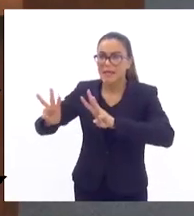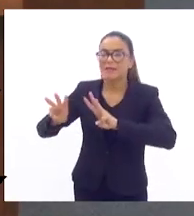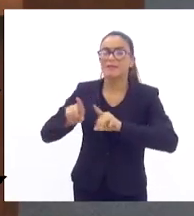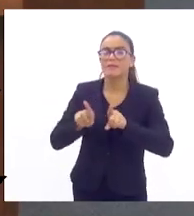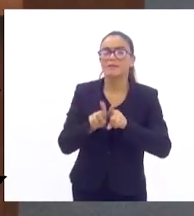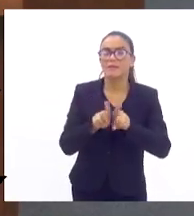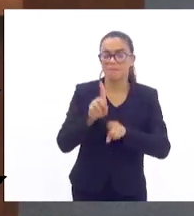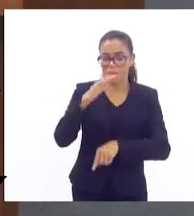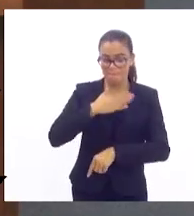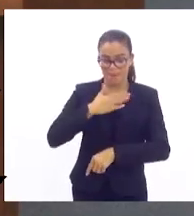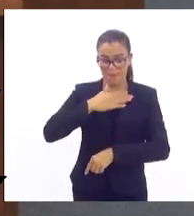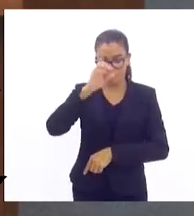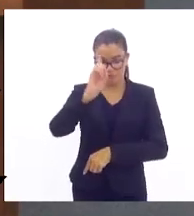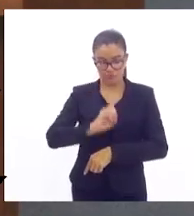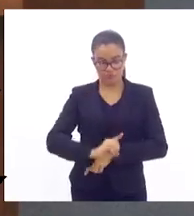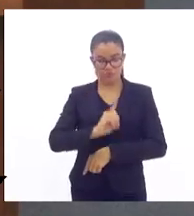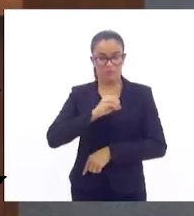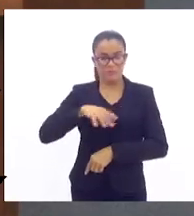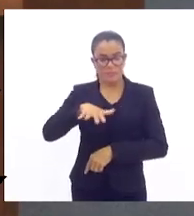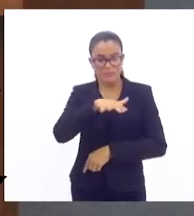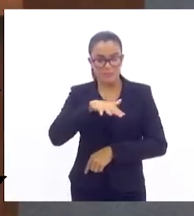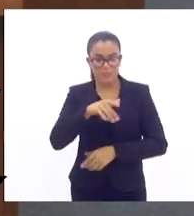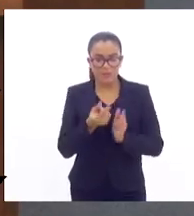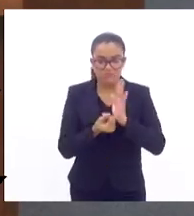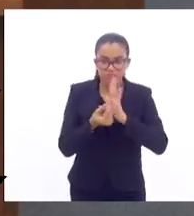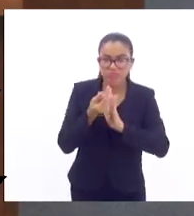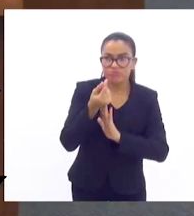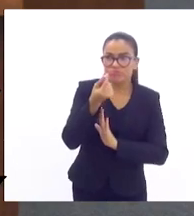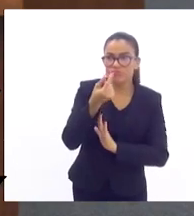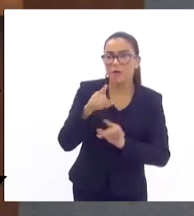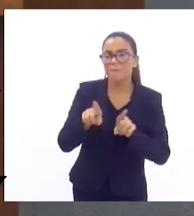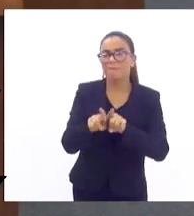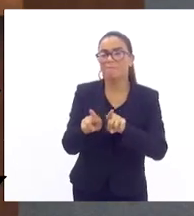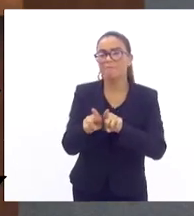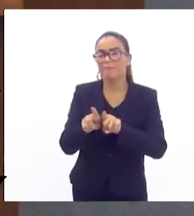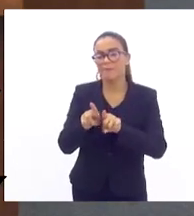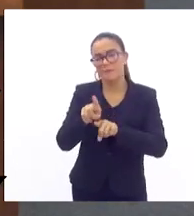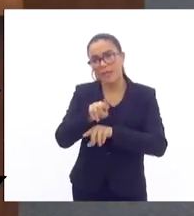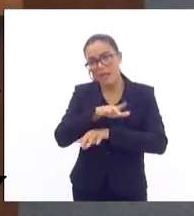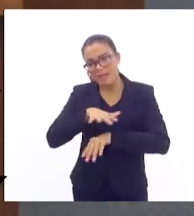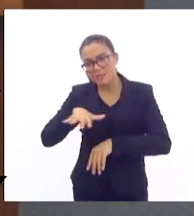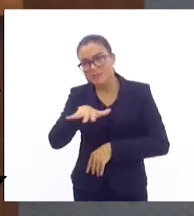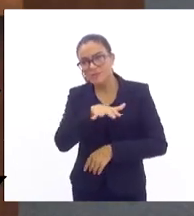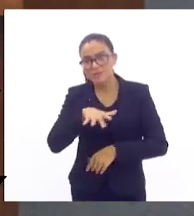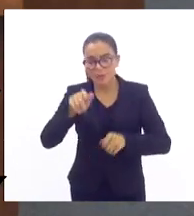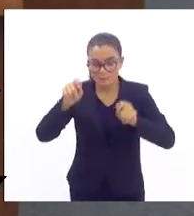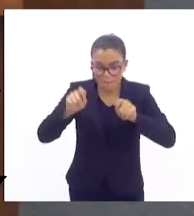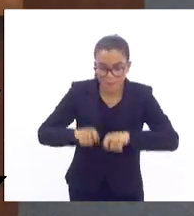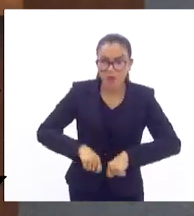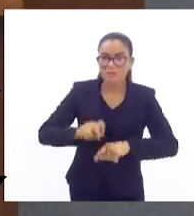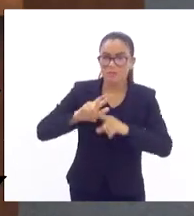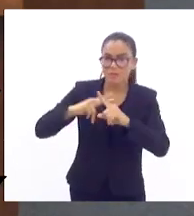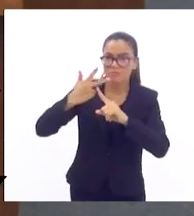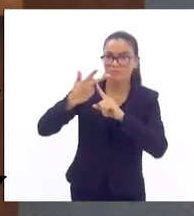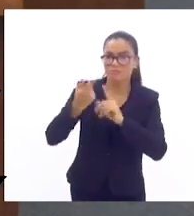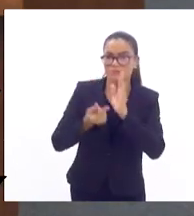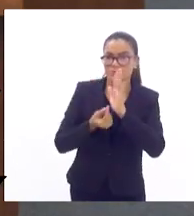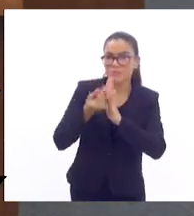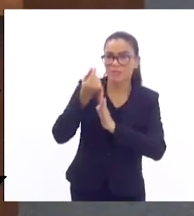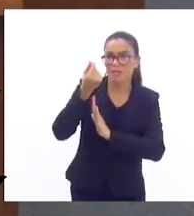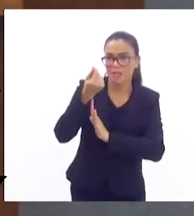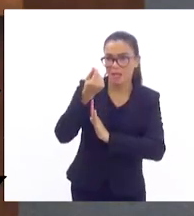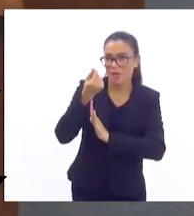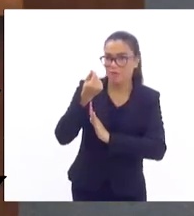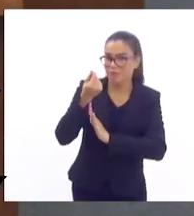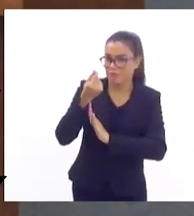seus direitos, as questões tarifárias, as questões das possibilidades de aumento de tarifa extraordinária